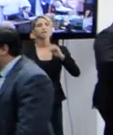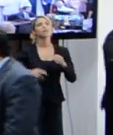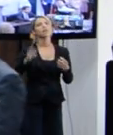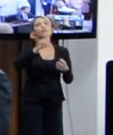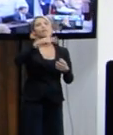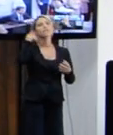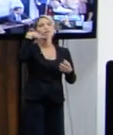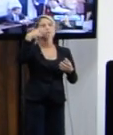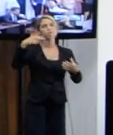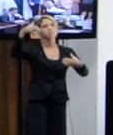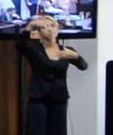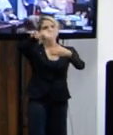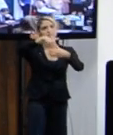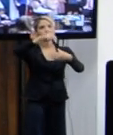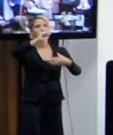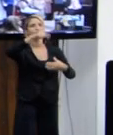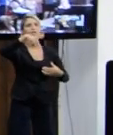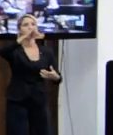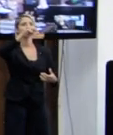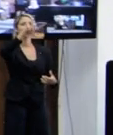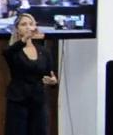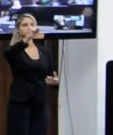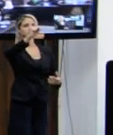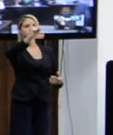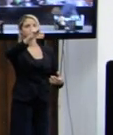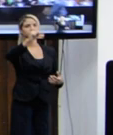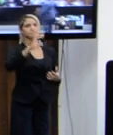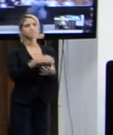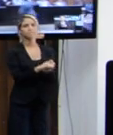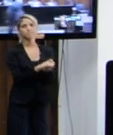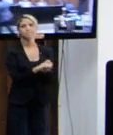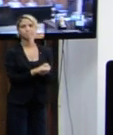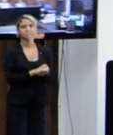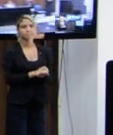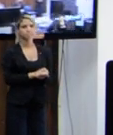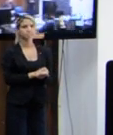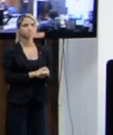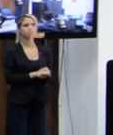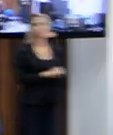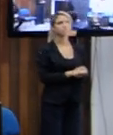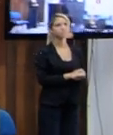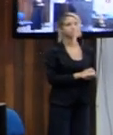Vereadora Pires, presidente.